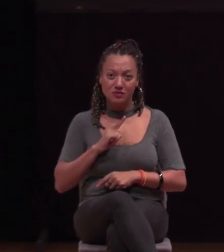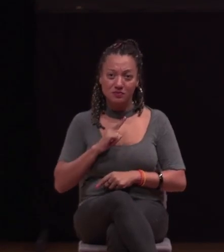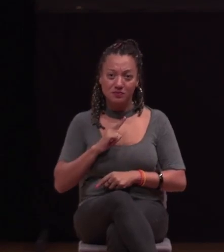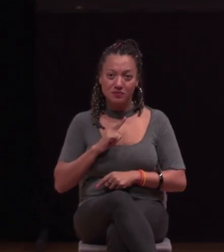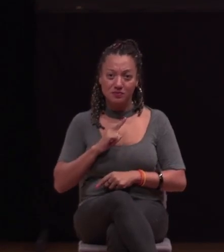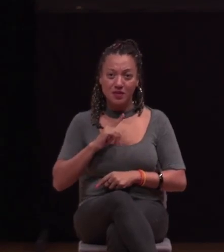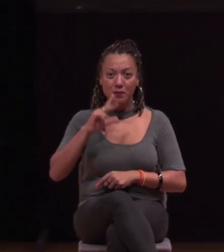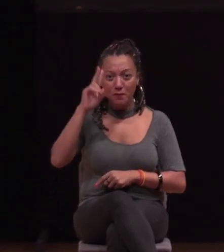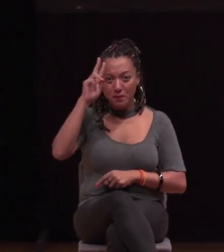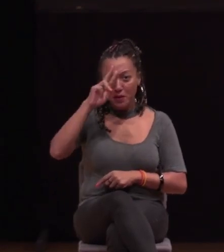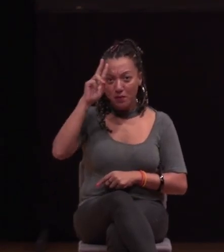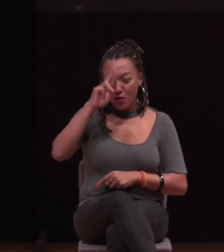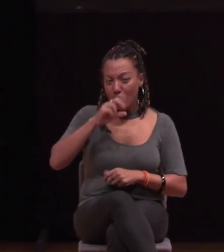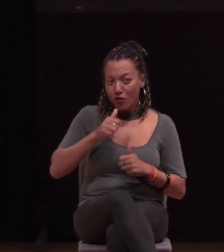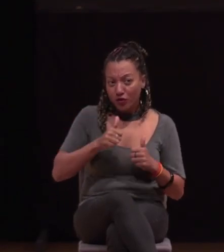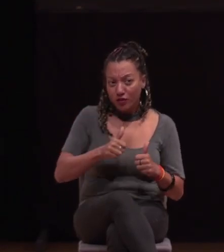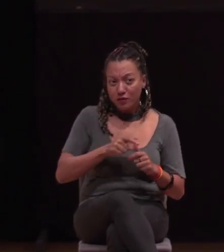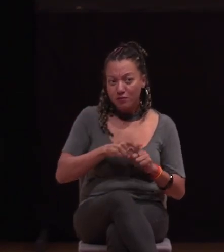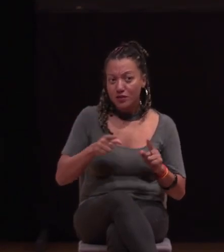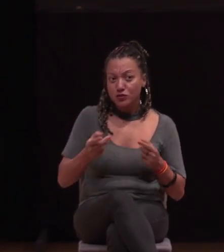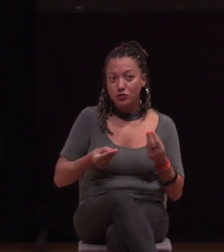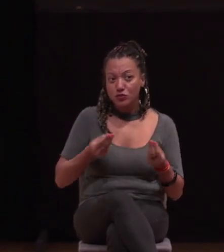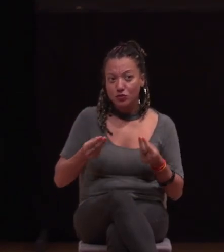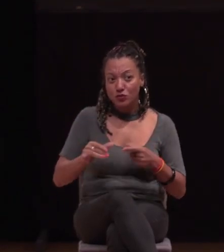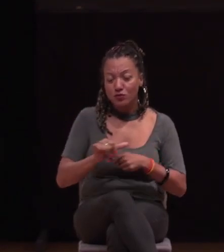fato, mas como fazer?